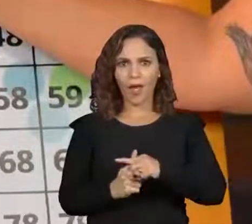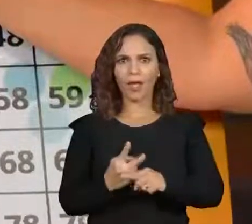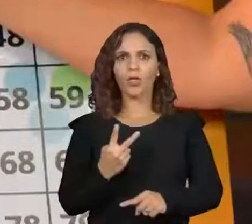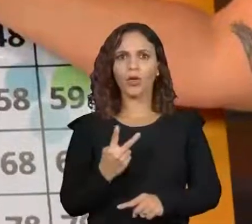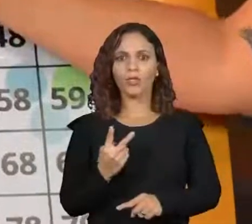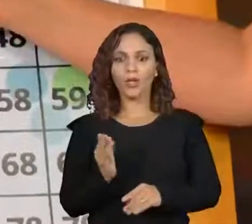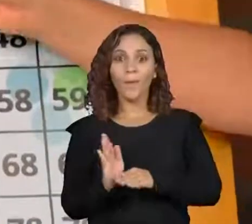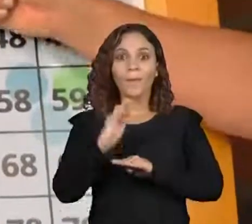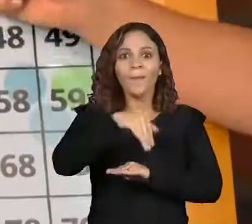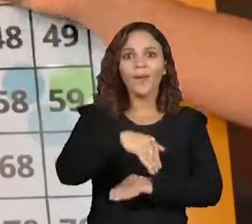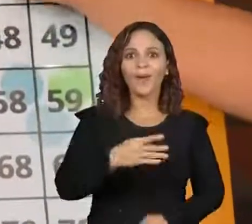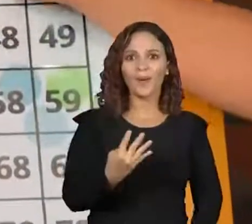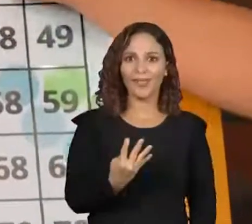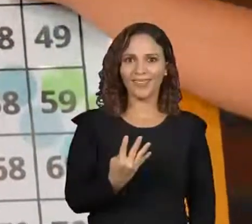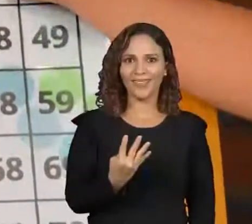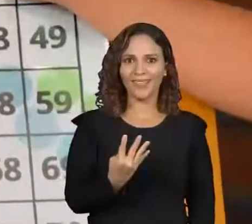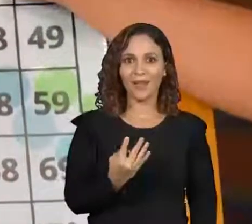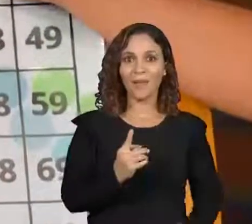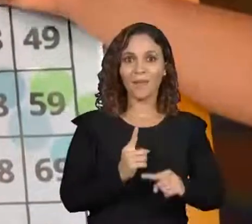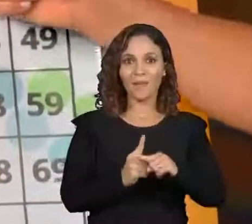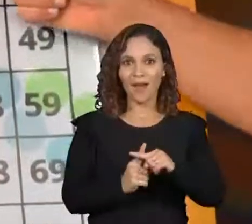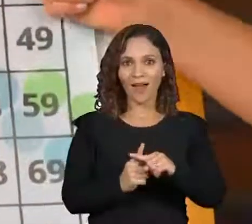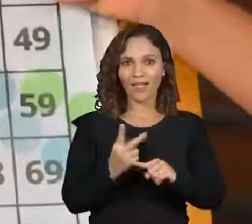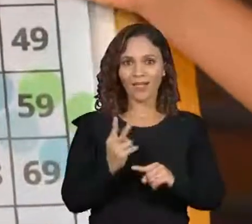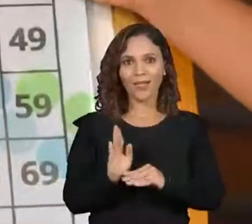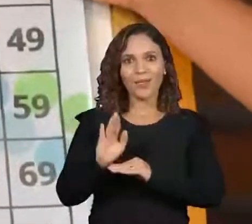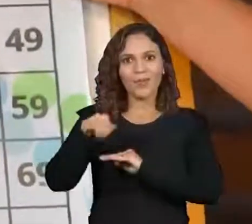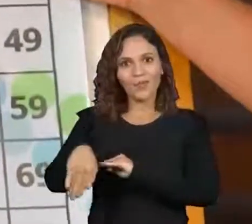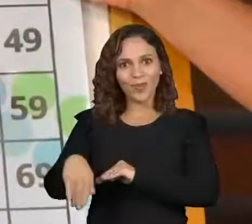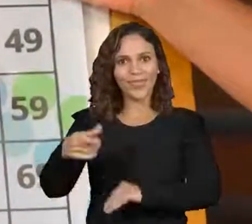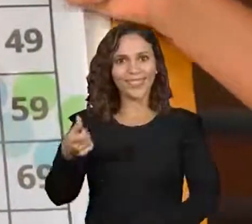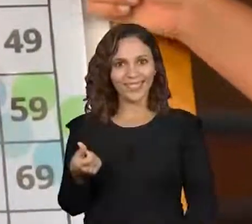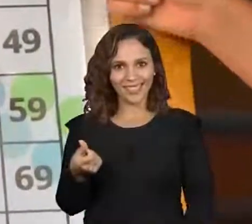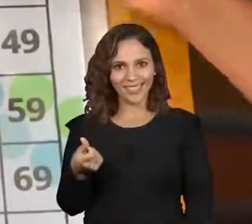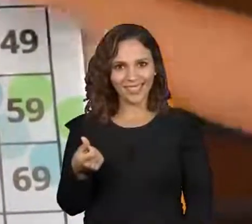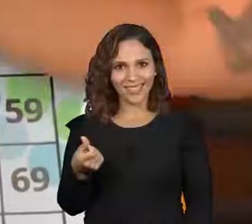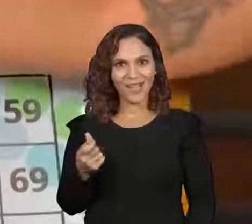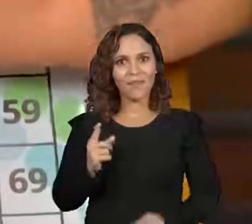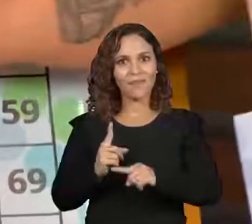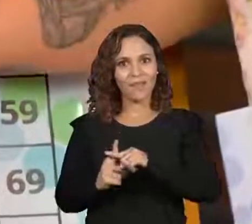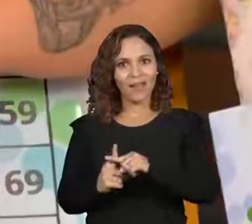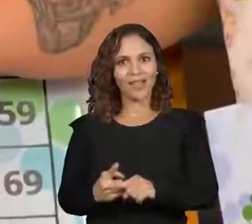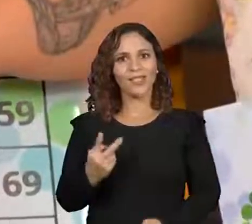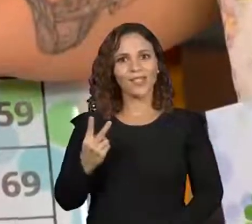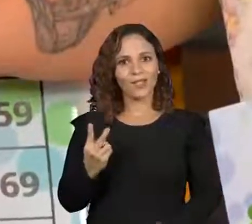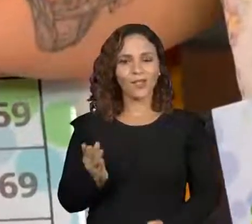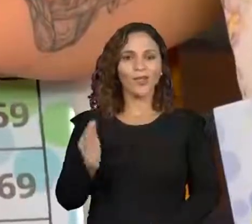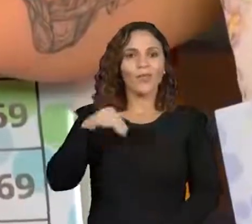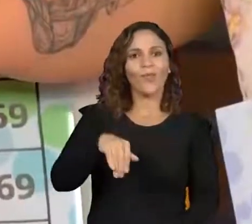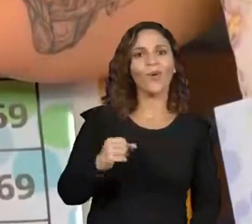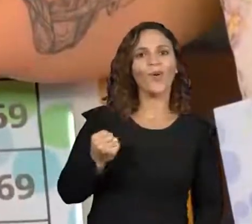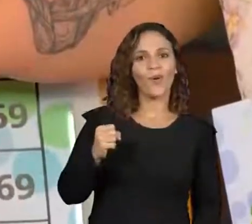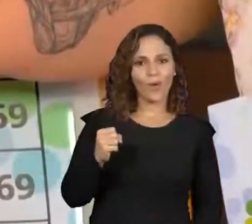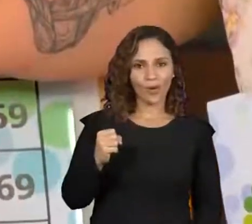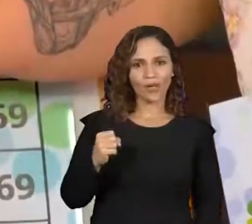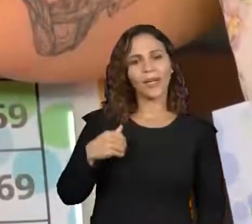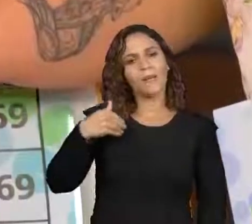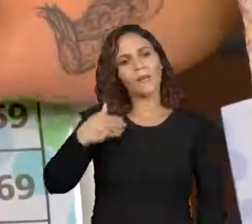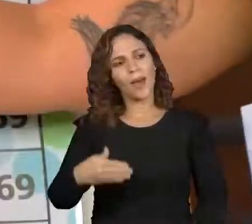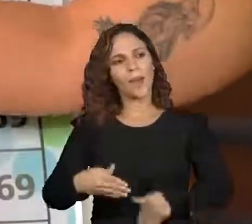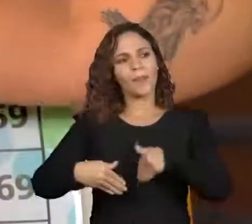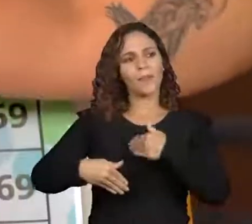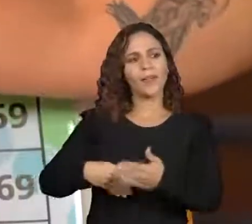4, mais 2, 6, mais 2, 8, mais 2, 10, e aí eu vou indo de 2 em